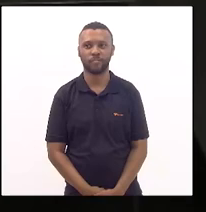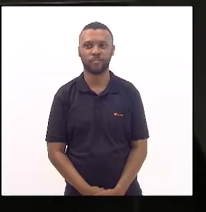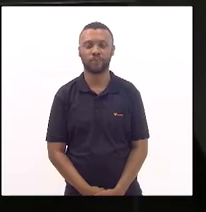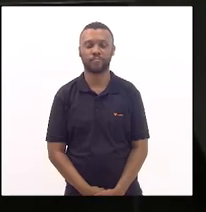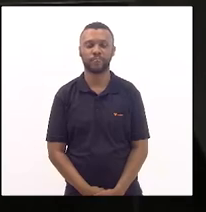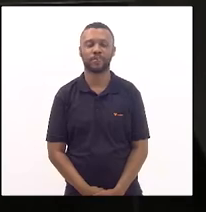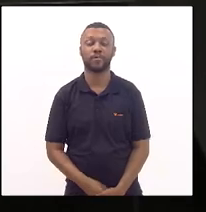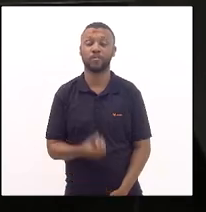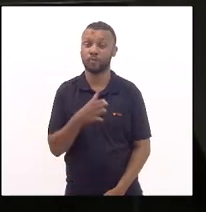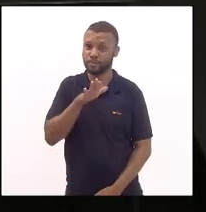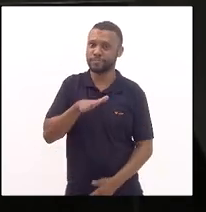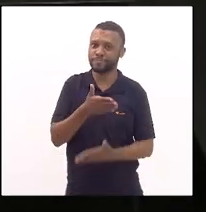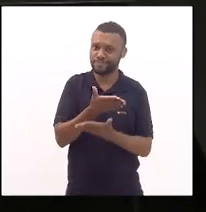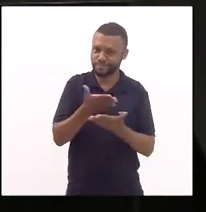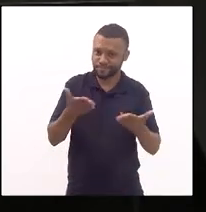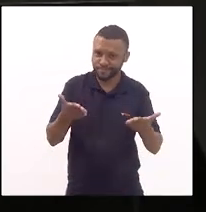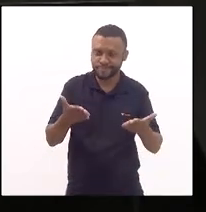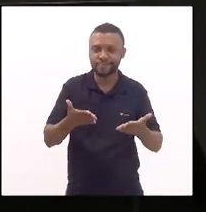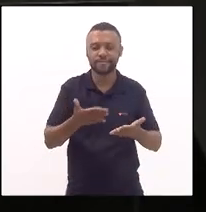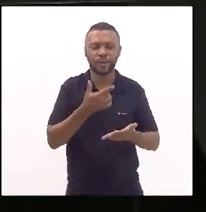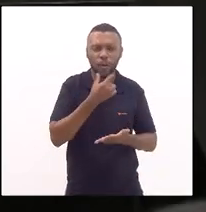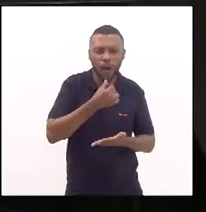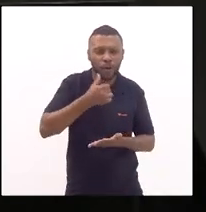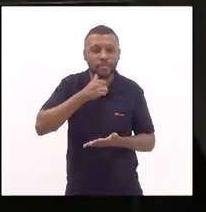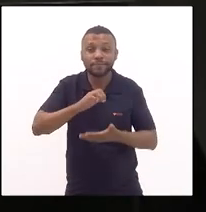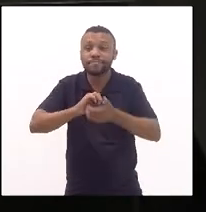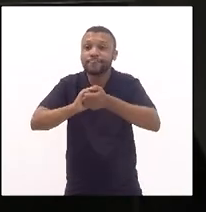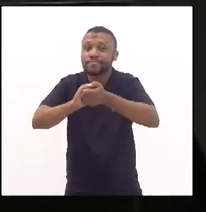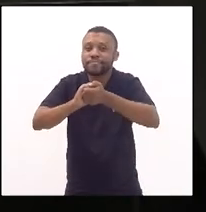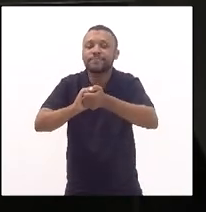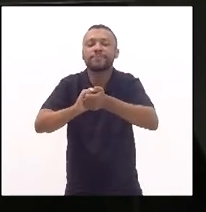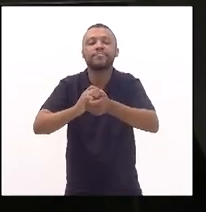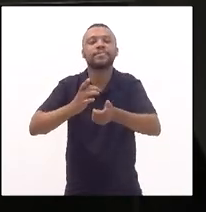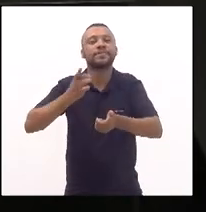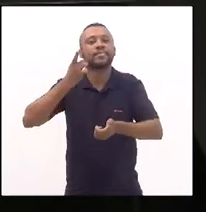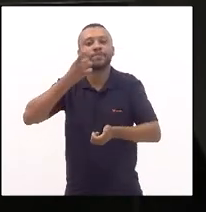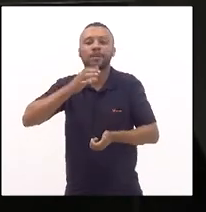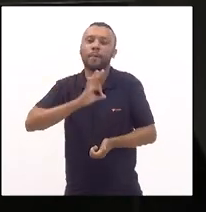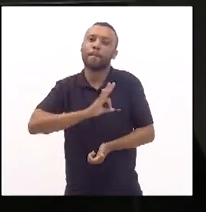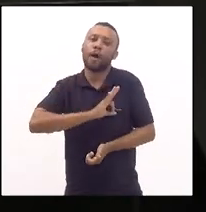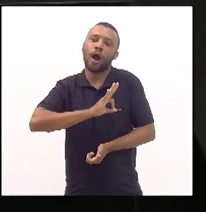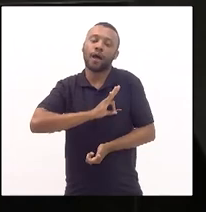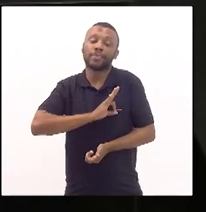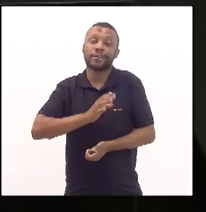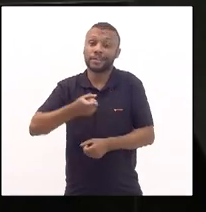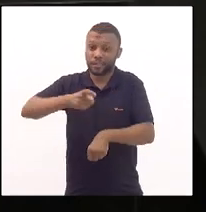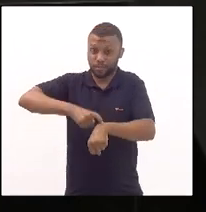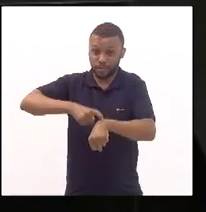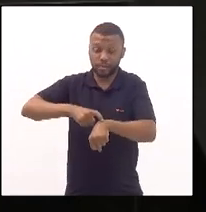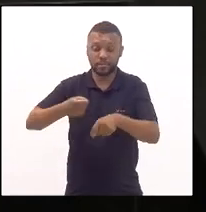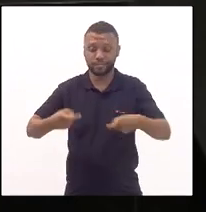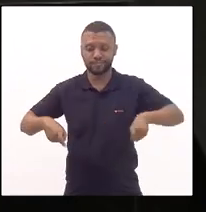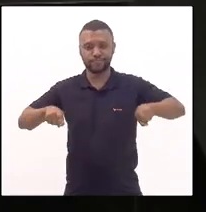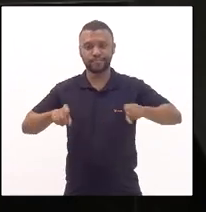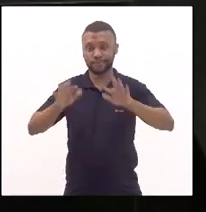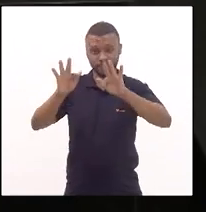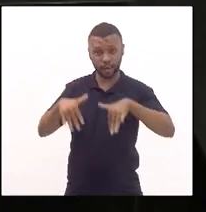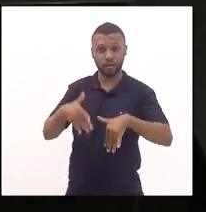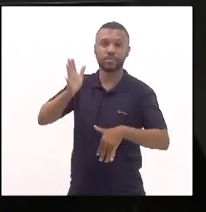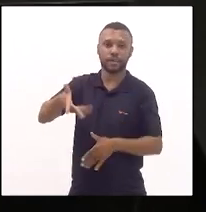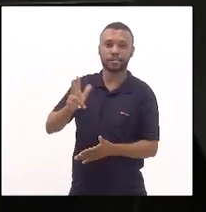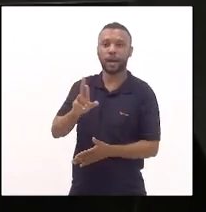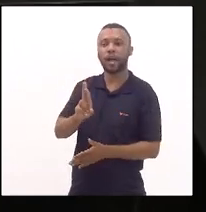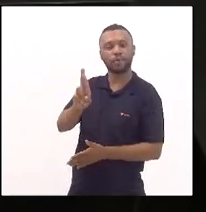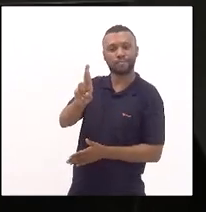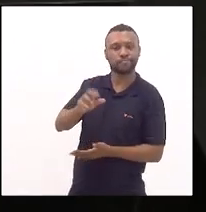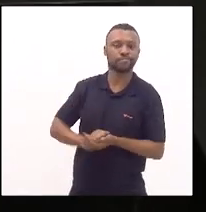Uma boa tarde a todos e a todas. Saudar a nobre deputada Marta Rocha, que ora preside esse expediente final. Tchau,